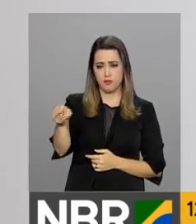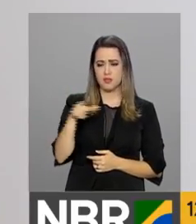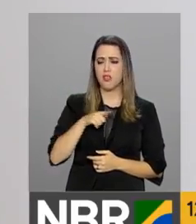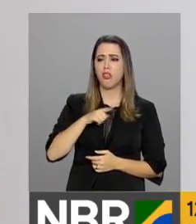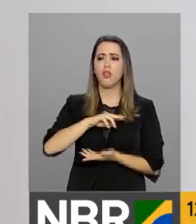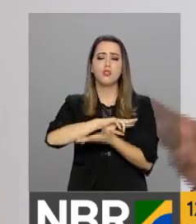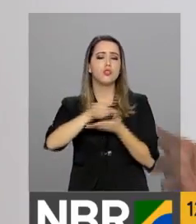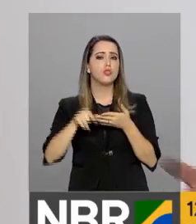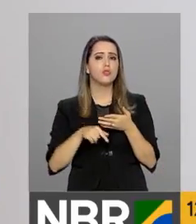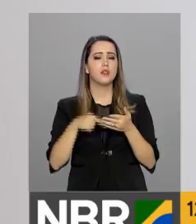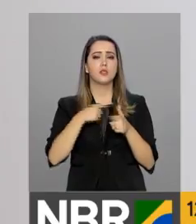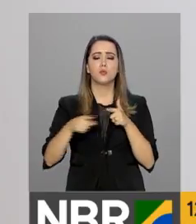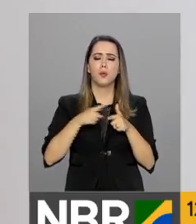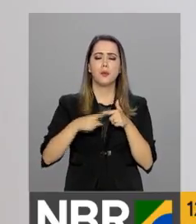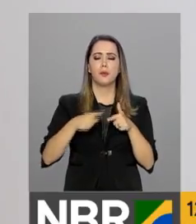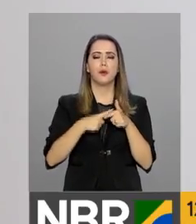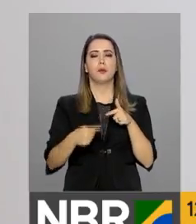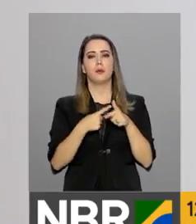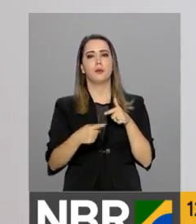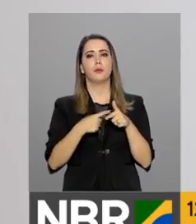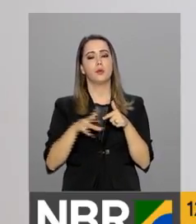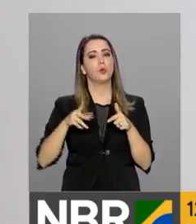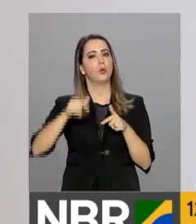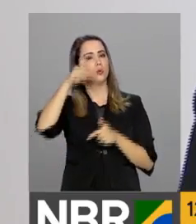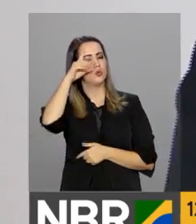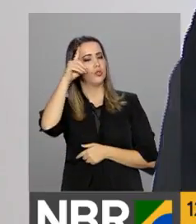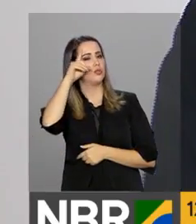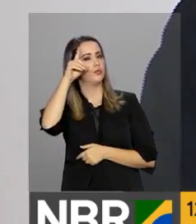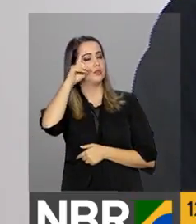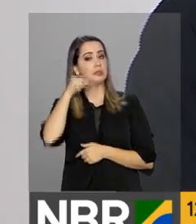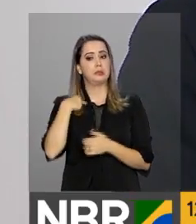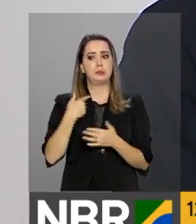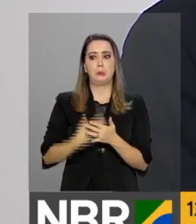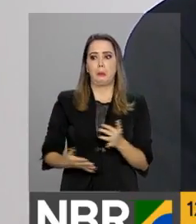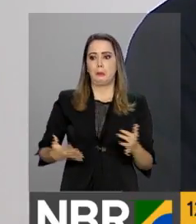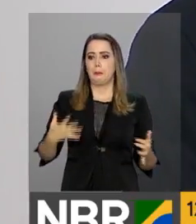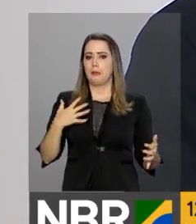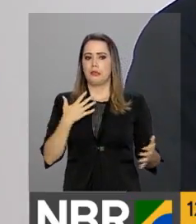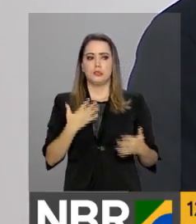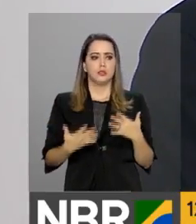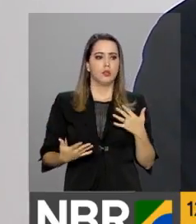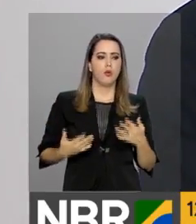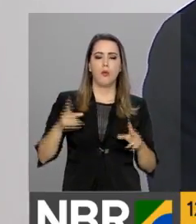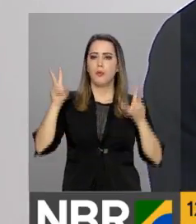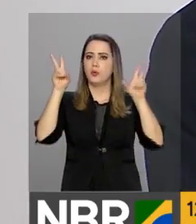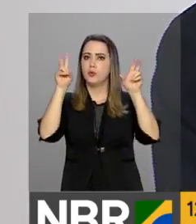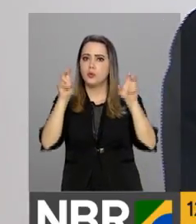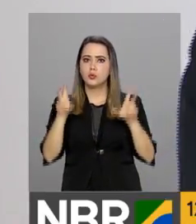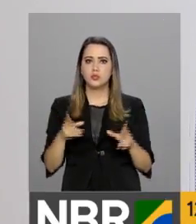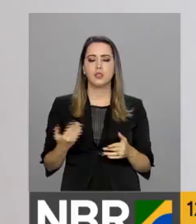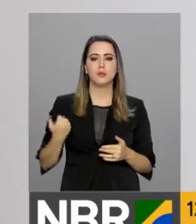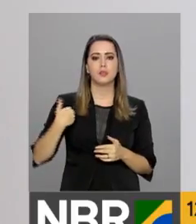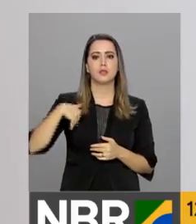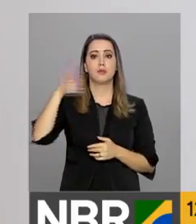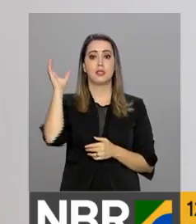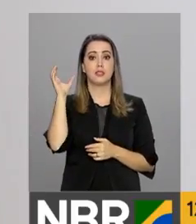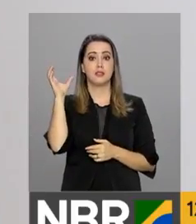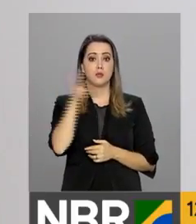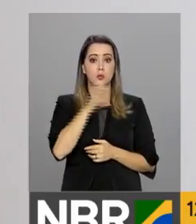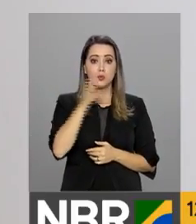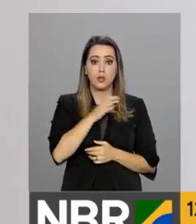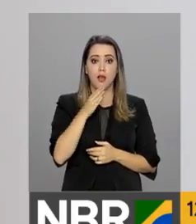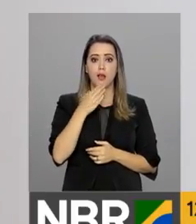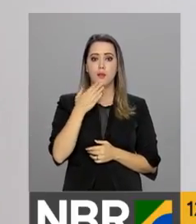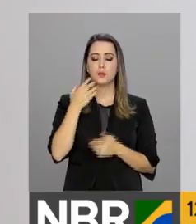à sua mesa diariamente e você se perde um pouco nos temas é digamos mais instantes mais urgentes